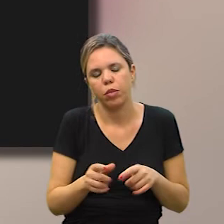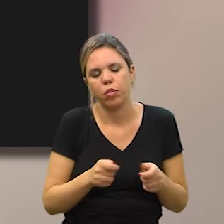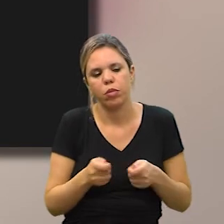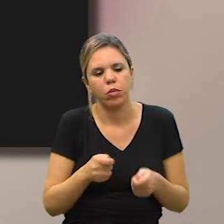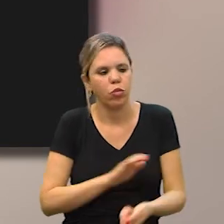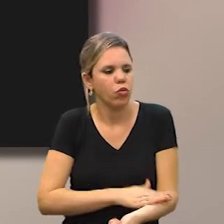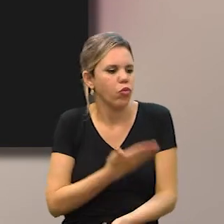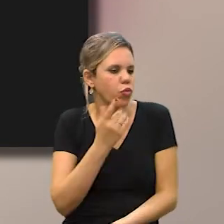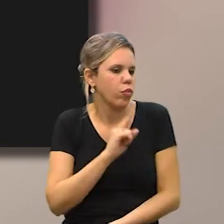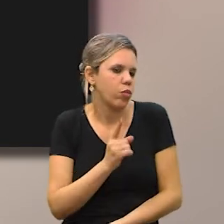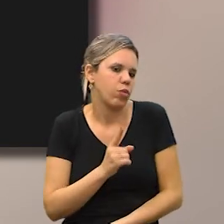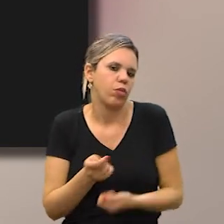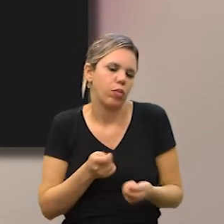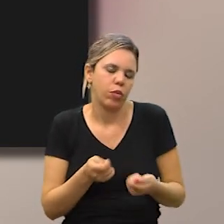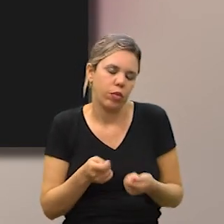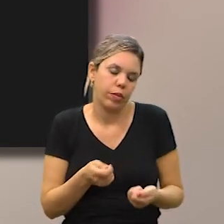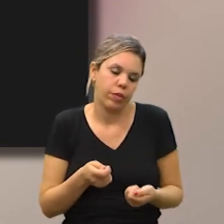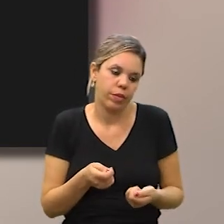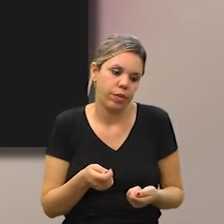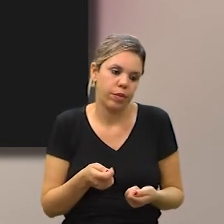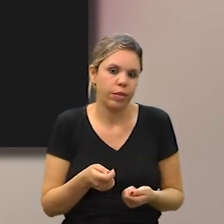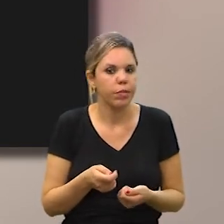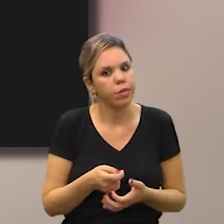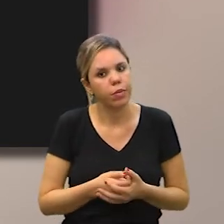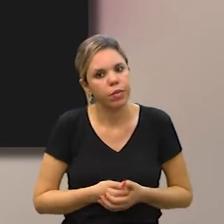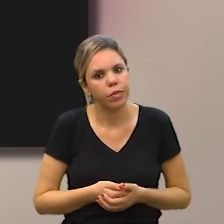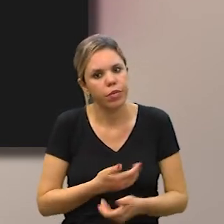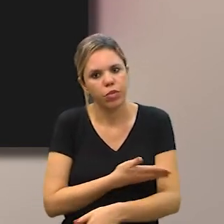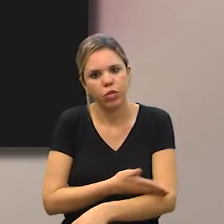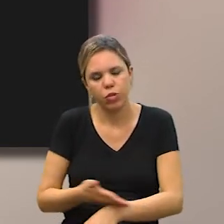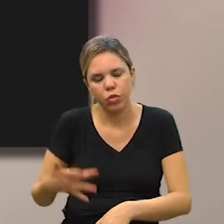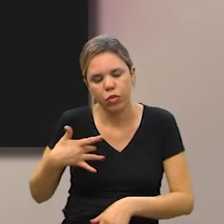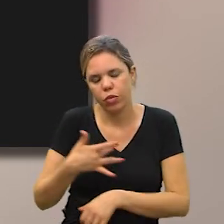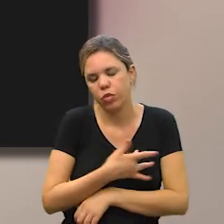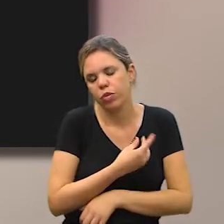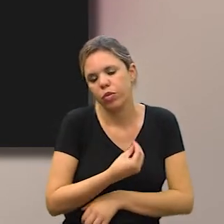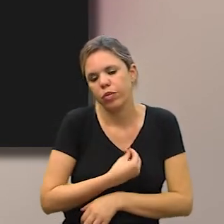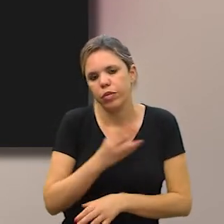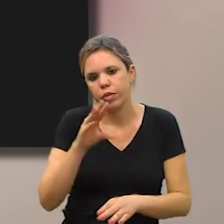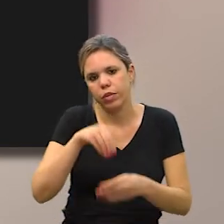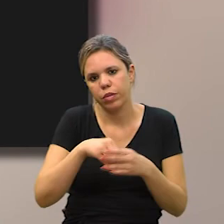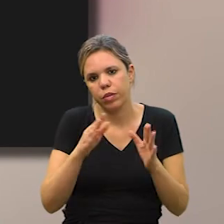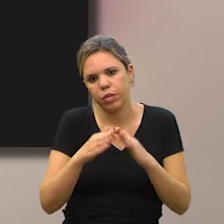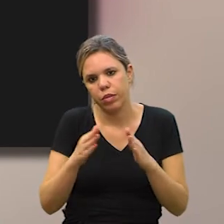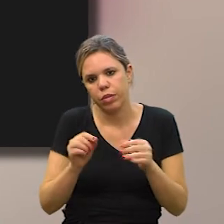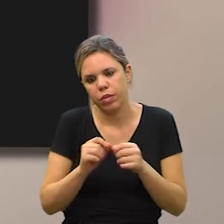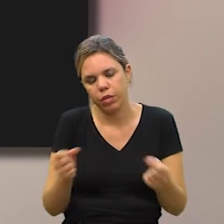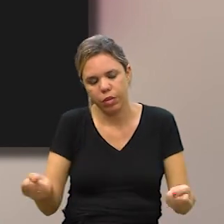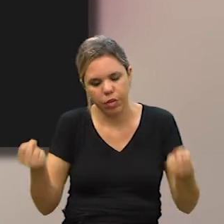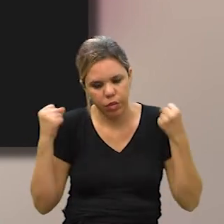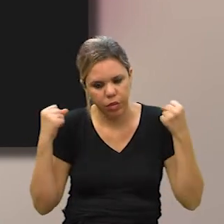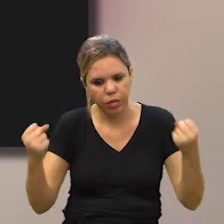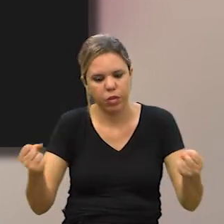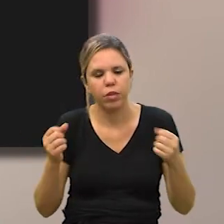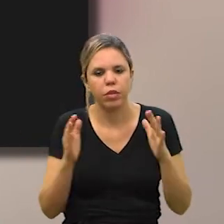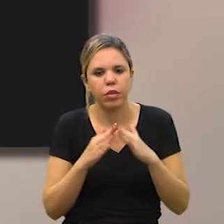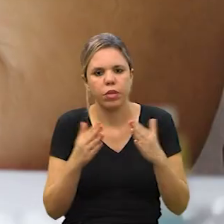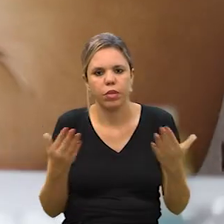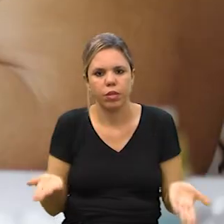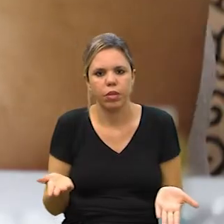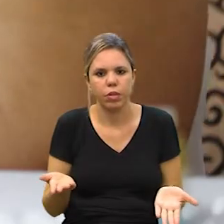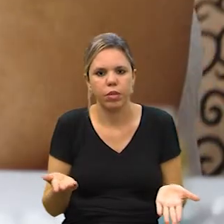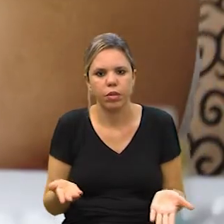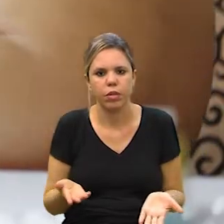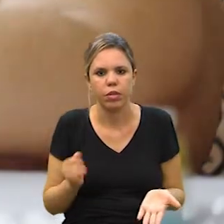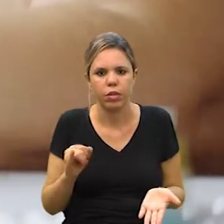para controlar minha pressão tente manter os hábitos saudáveis mesmo dentro de casa fazer uma atividade física em casa